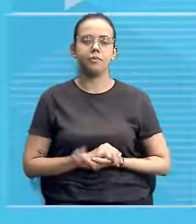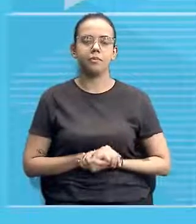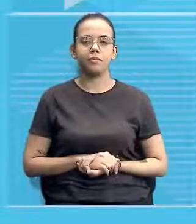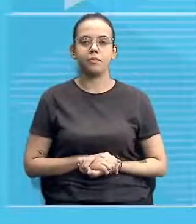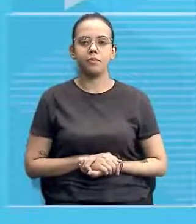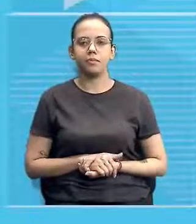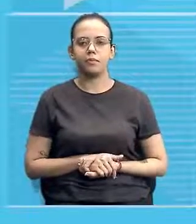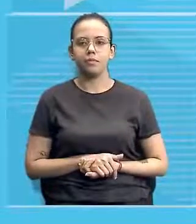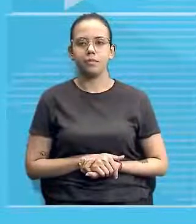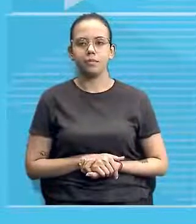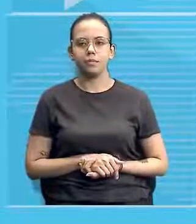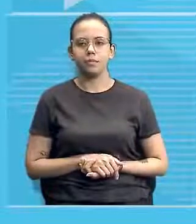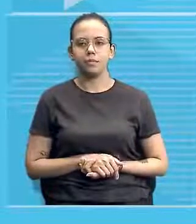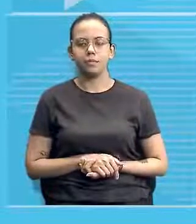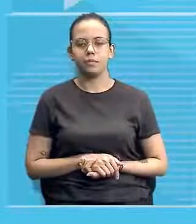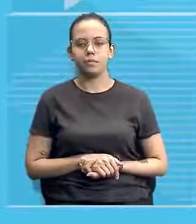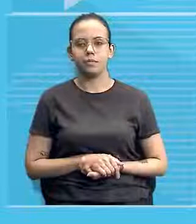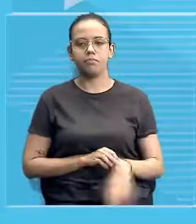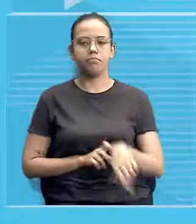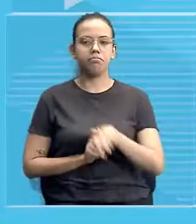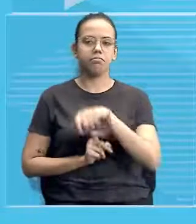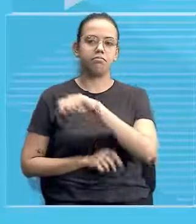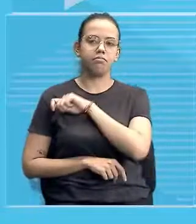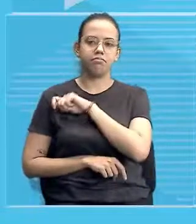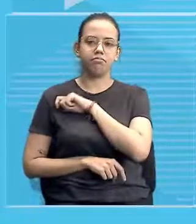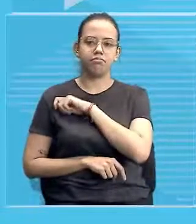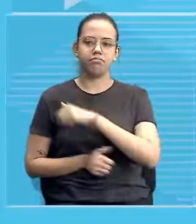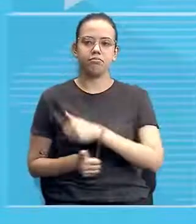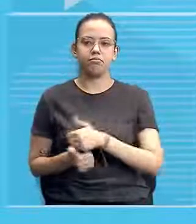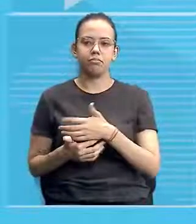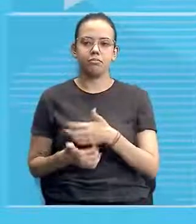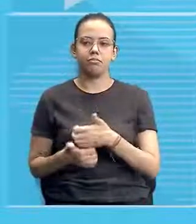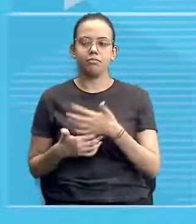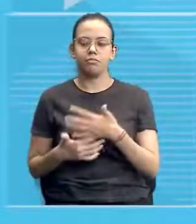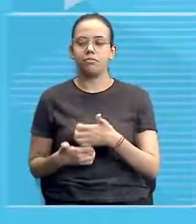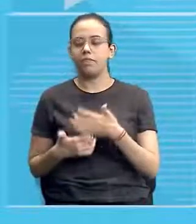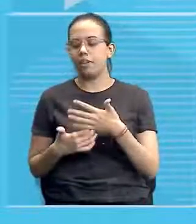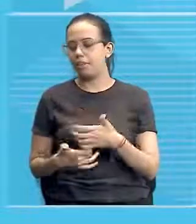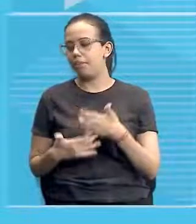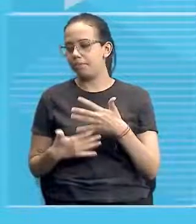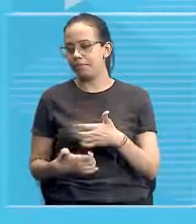Guilherme, Pedro, Angelita, Victor,